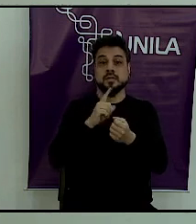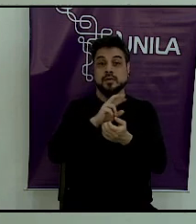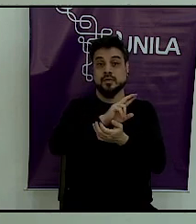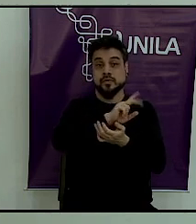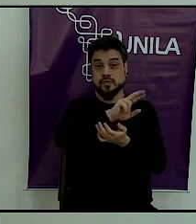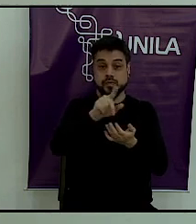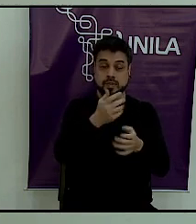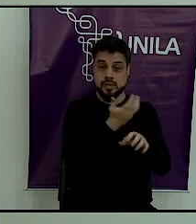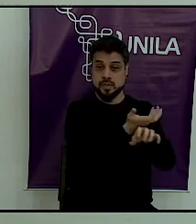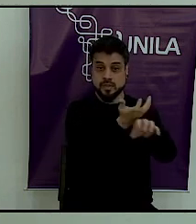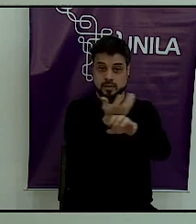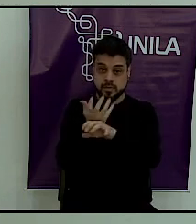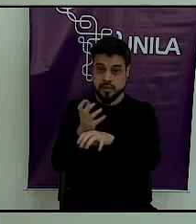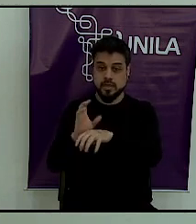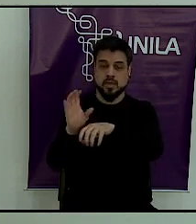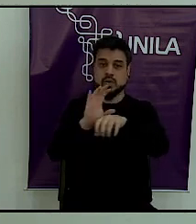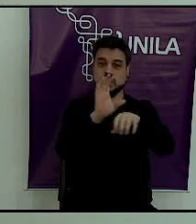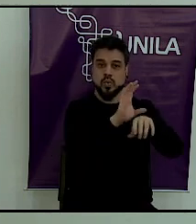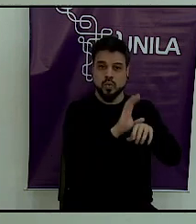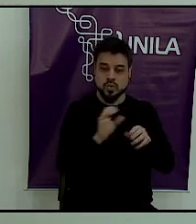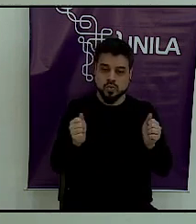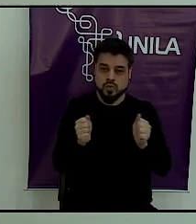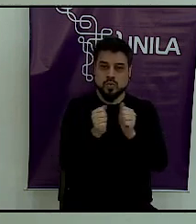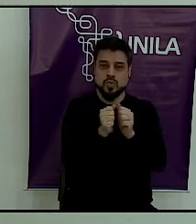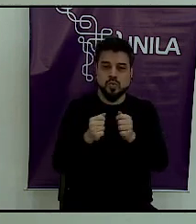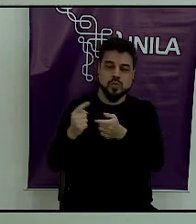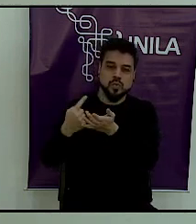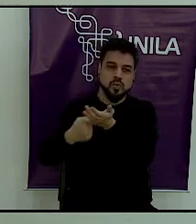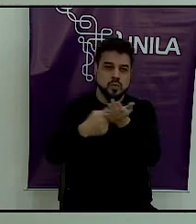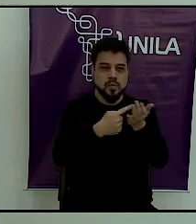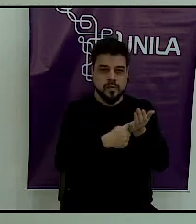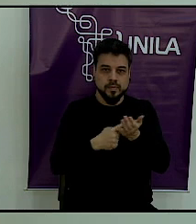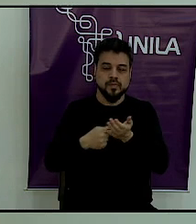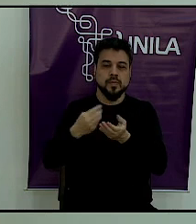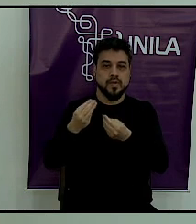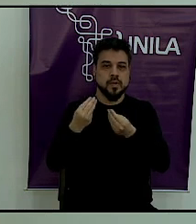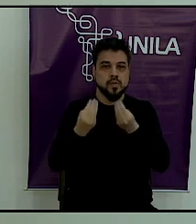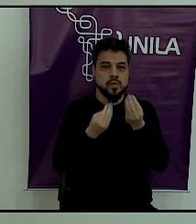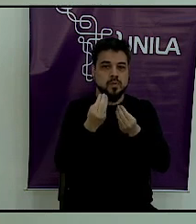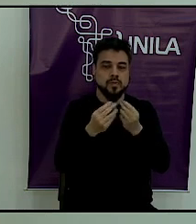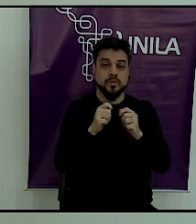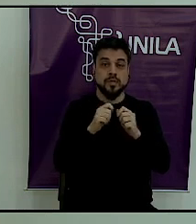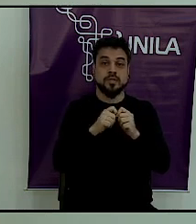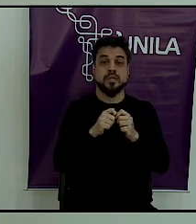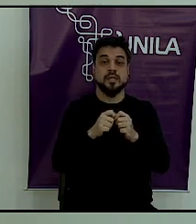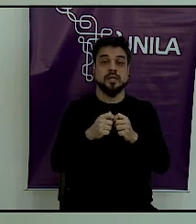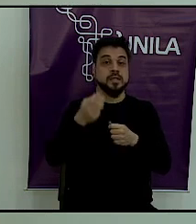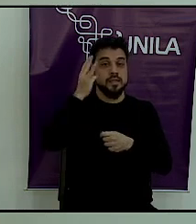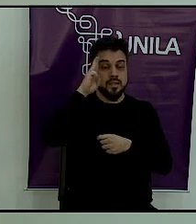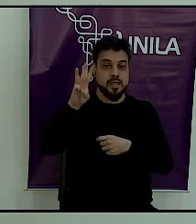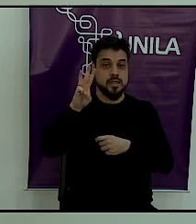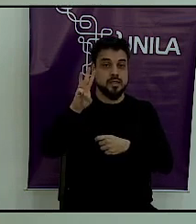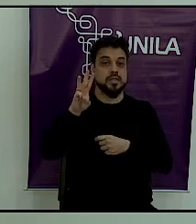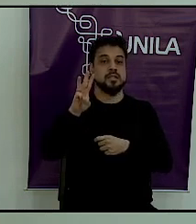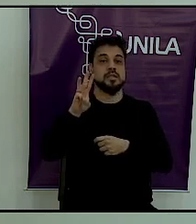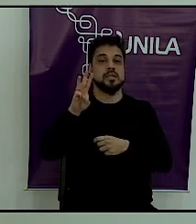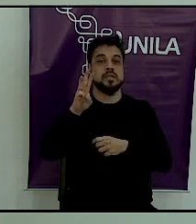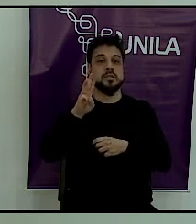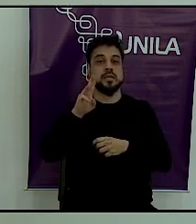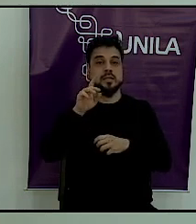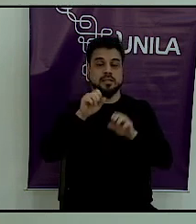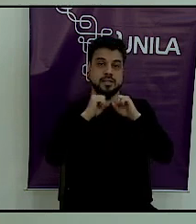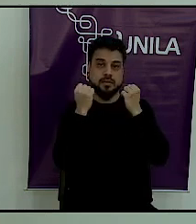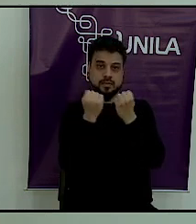participação de vários cursos, e aí vamos buscar as articulações para essa realização. 3 dias de